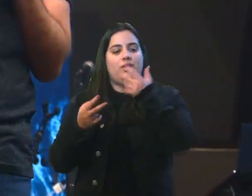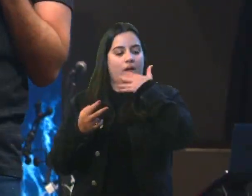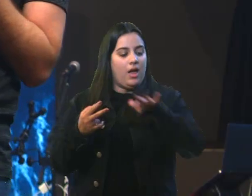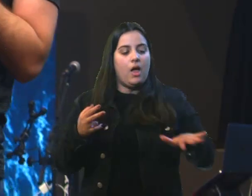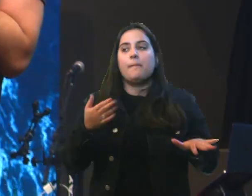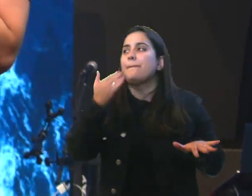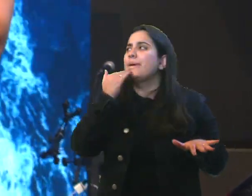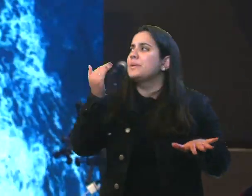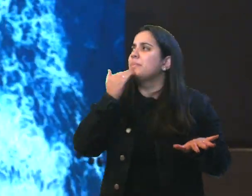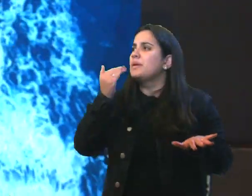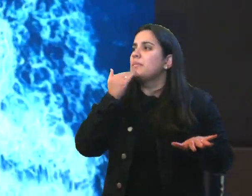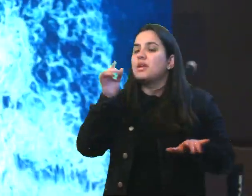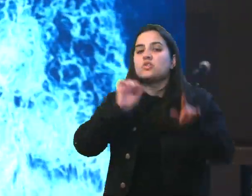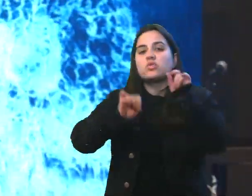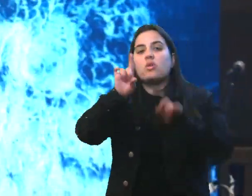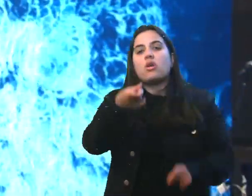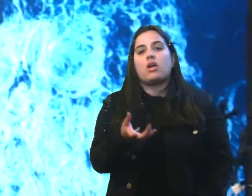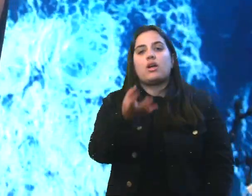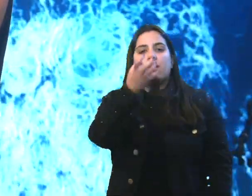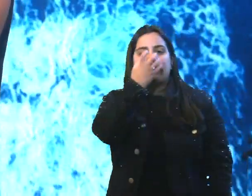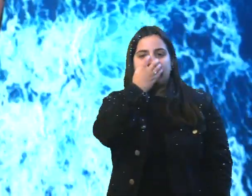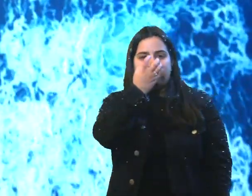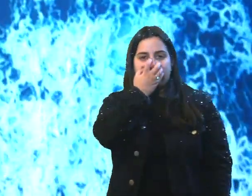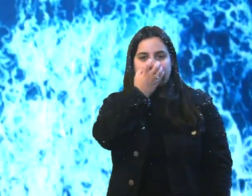sempre pedem, que é um cachorro.